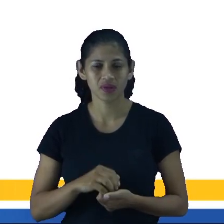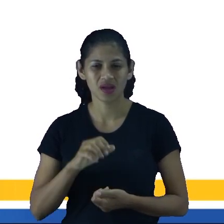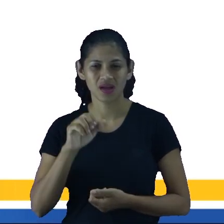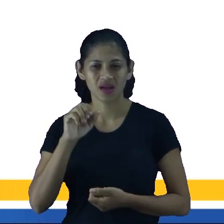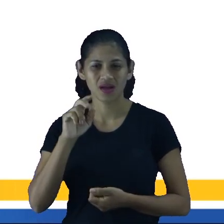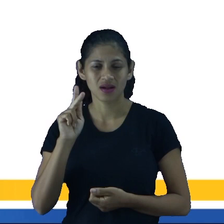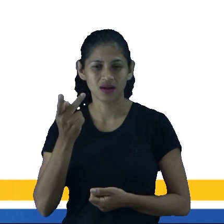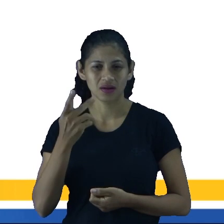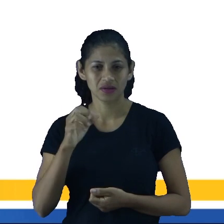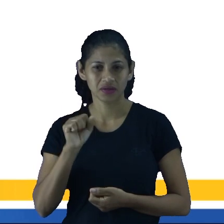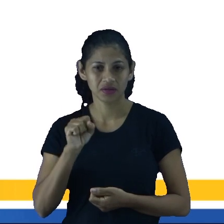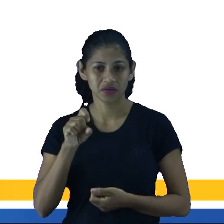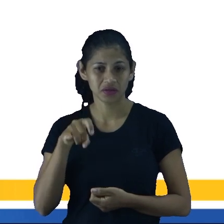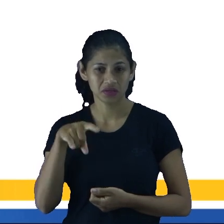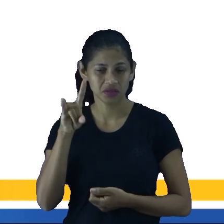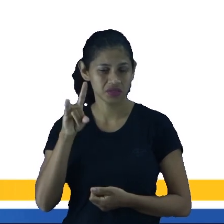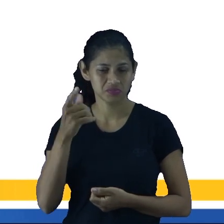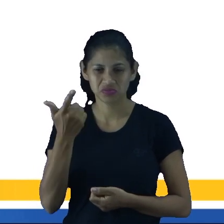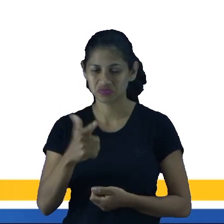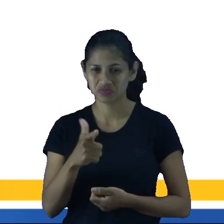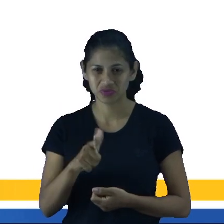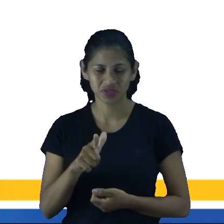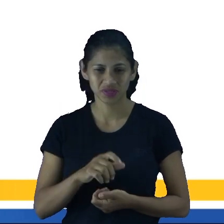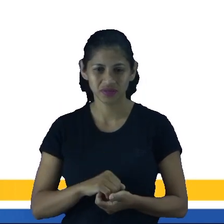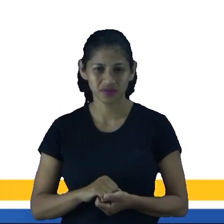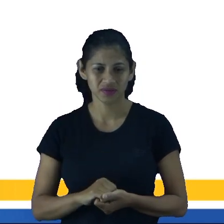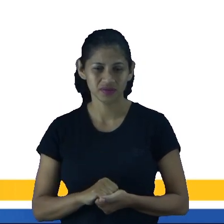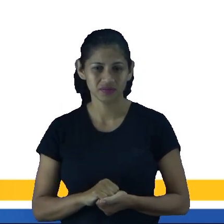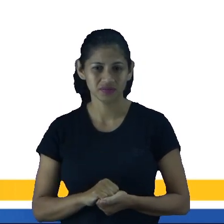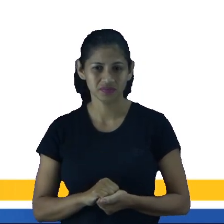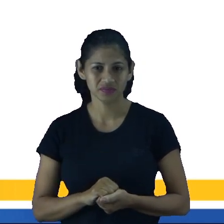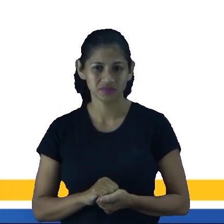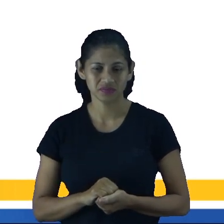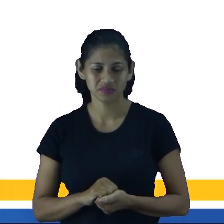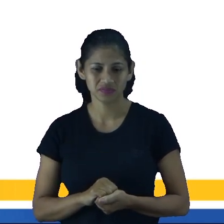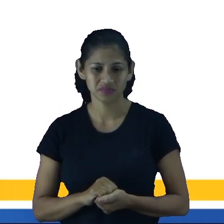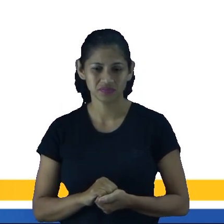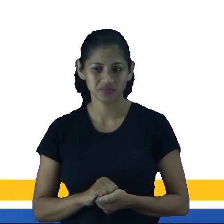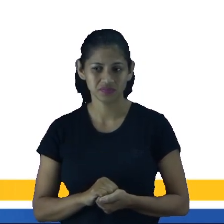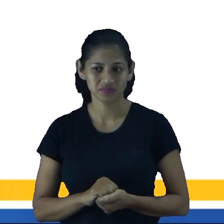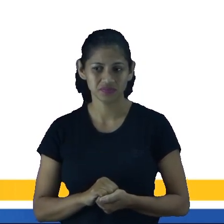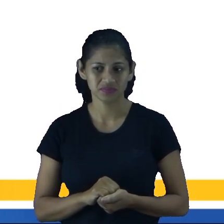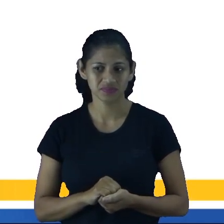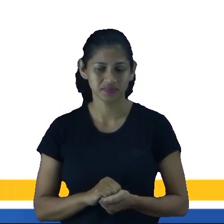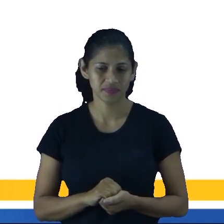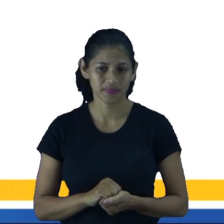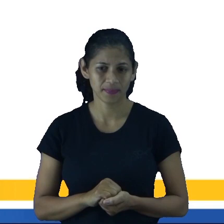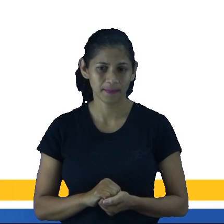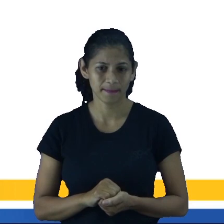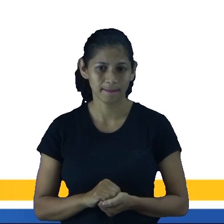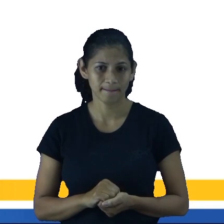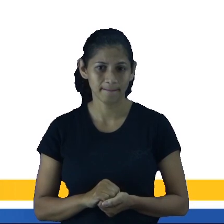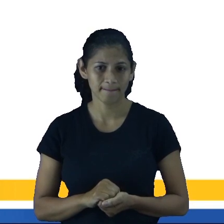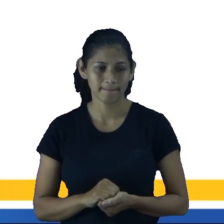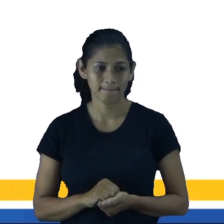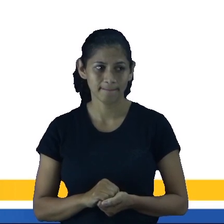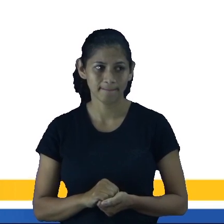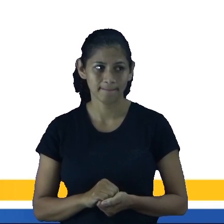tá? Então aí, campanha por uma na melhor ortografia, né? Uma melhor ortografia.